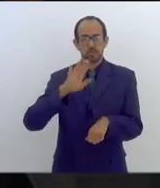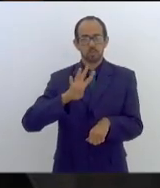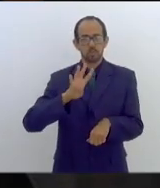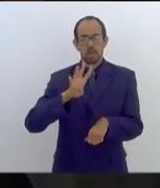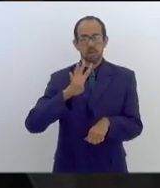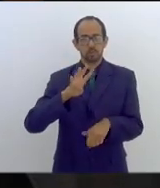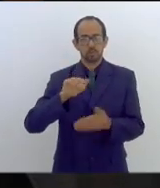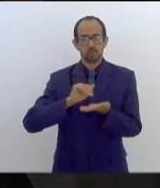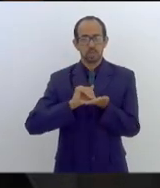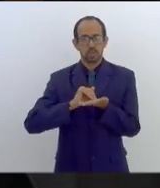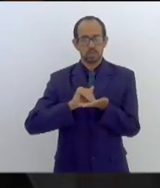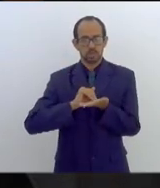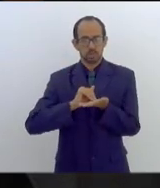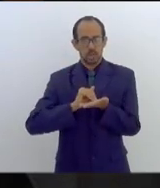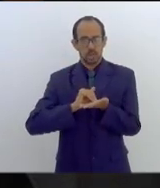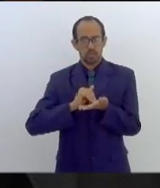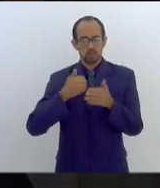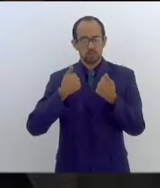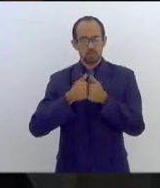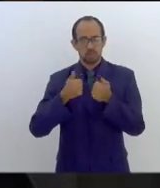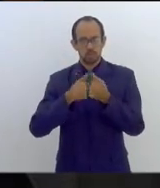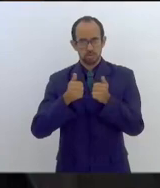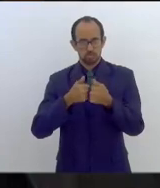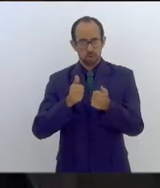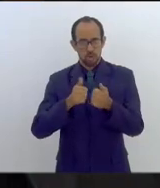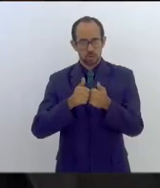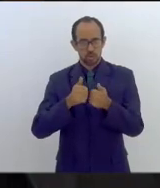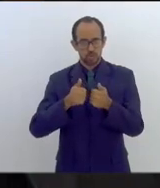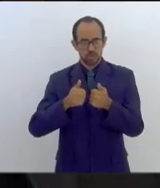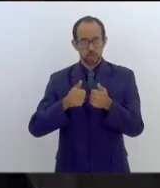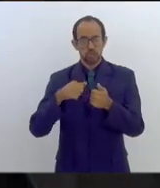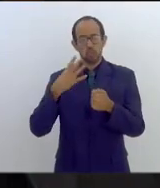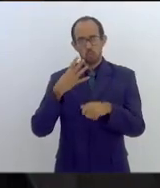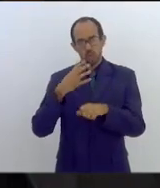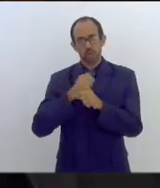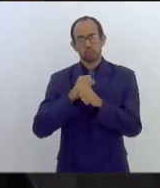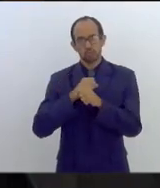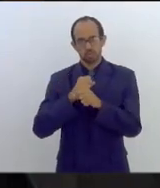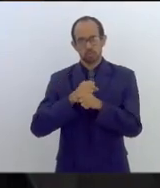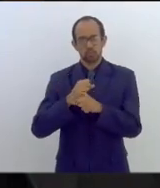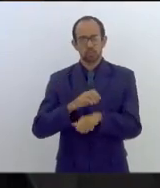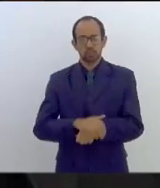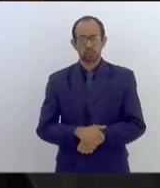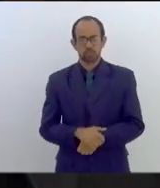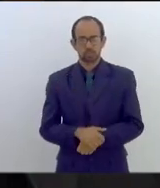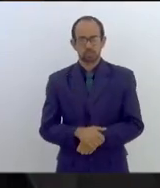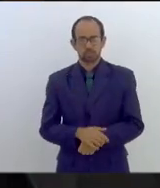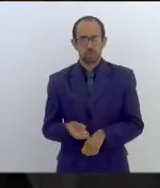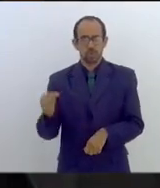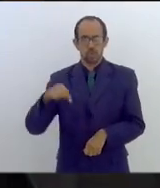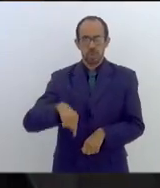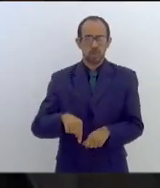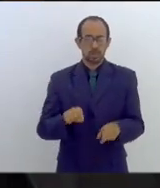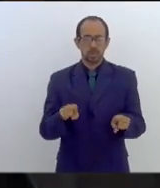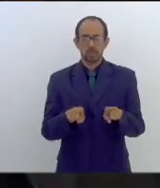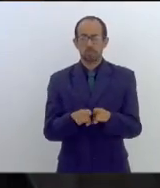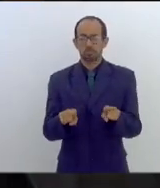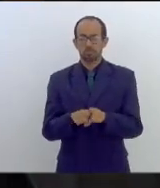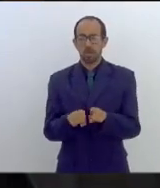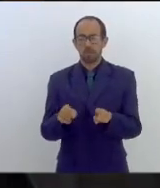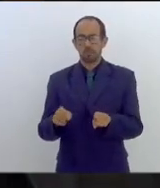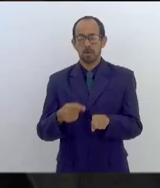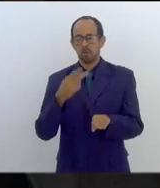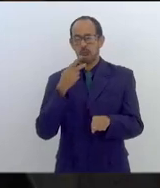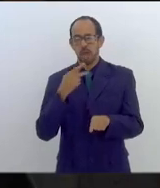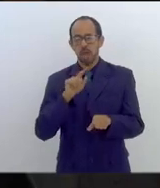com o Witzel ao longo desses últimos 4 anos. Mas hoje eu venho à tribuna também para